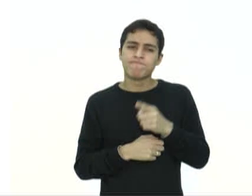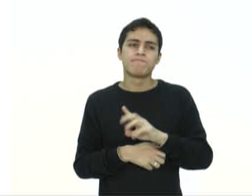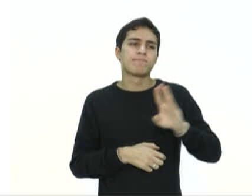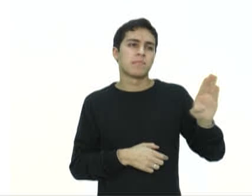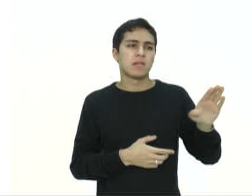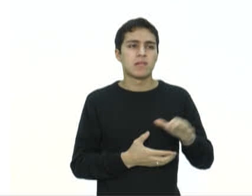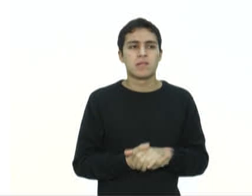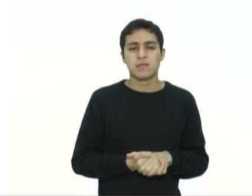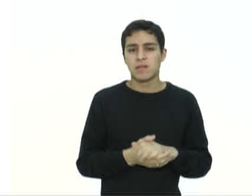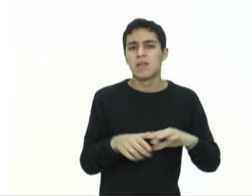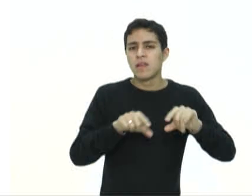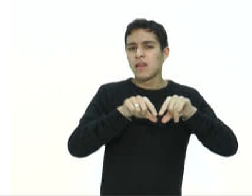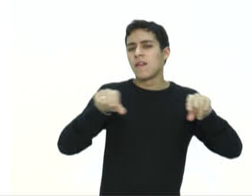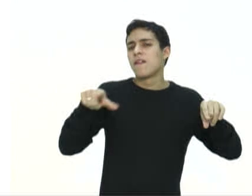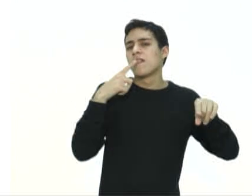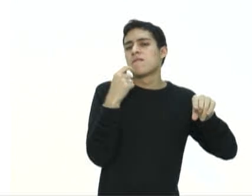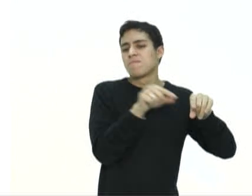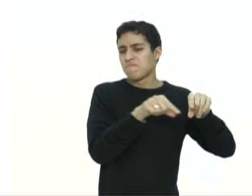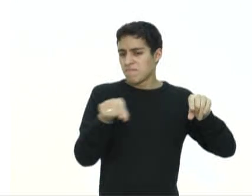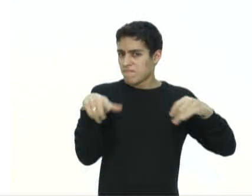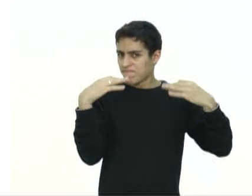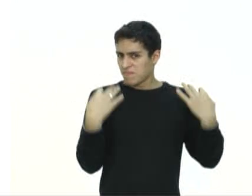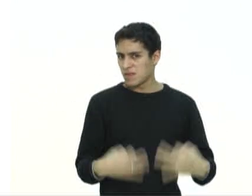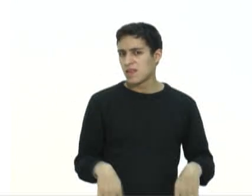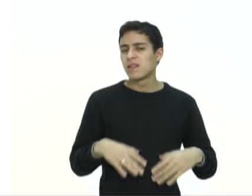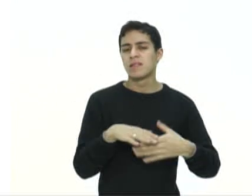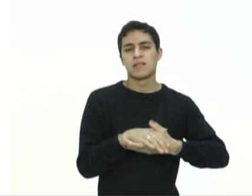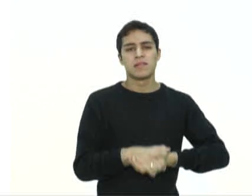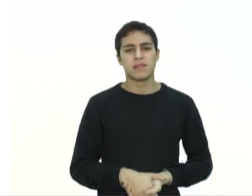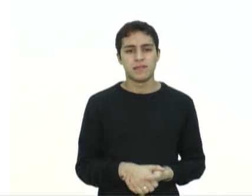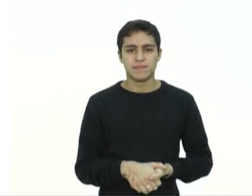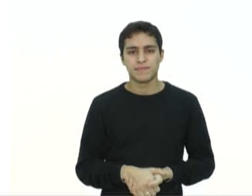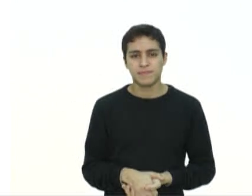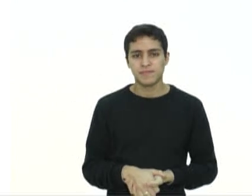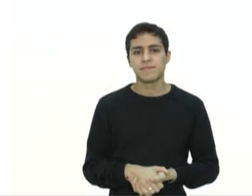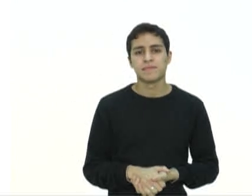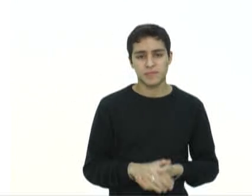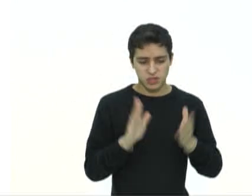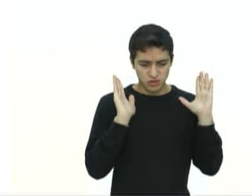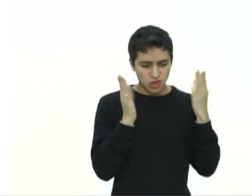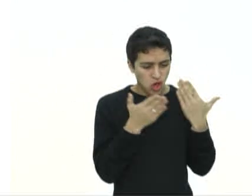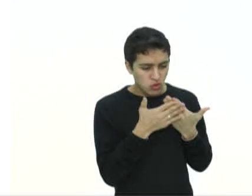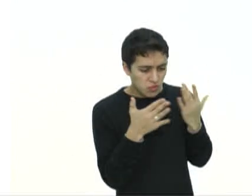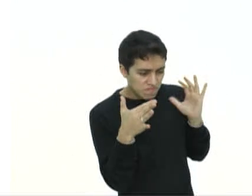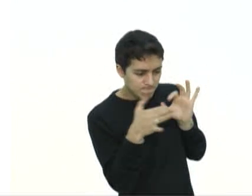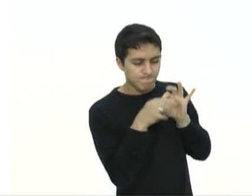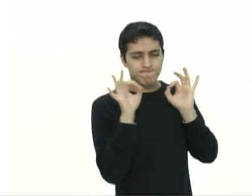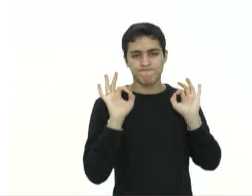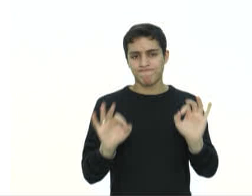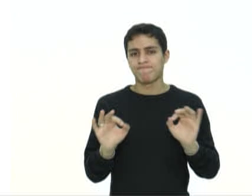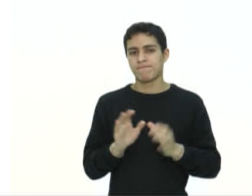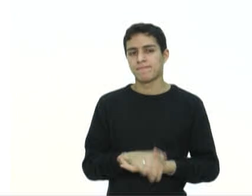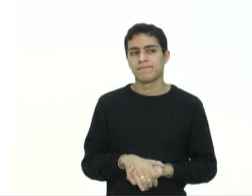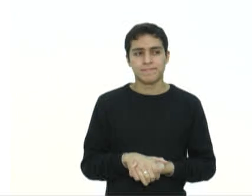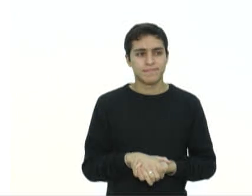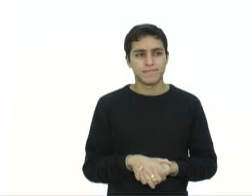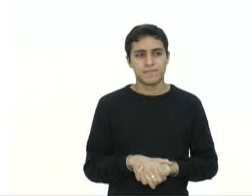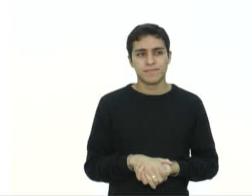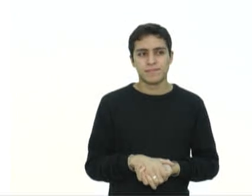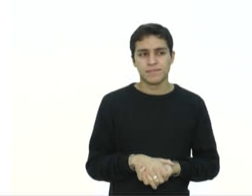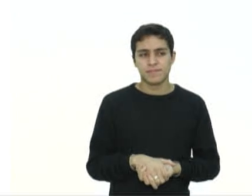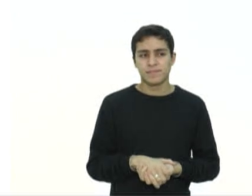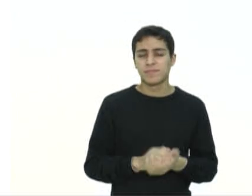igual, pero têm diferentes significados, é a resposta correta, é o que nós vimos na aula de hoje. Que palavra